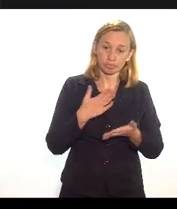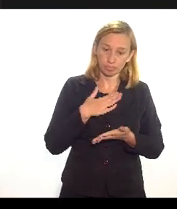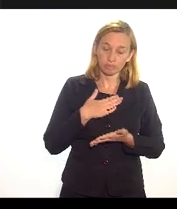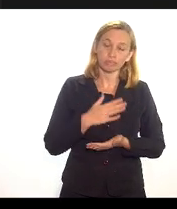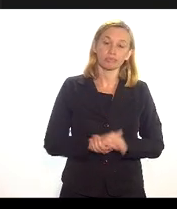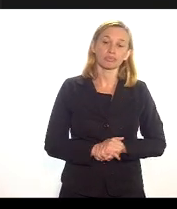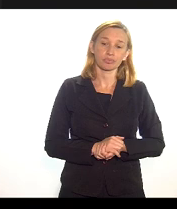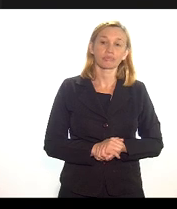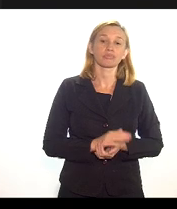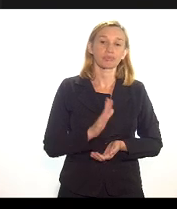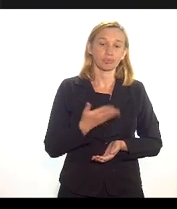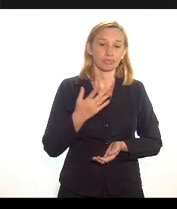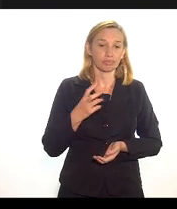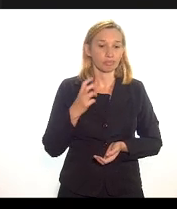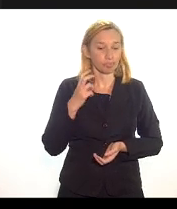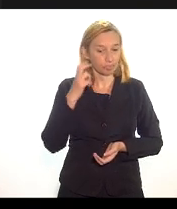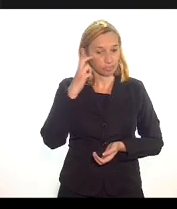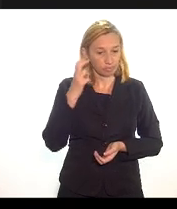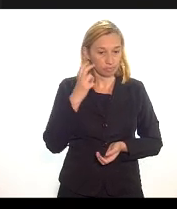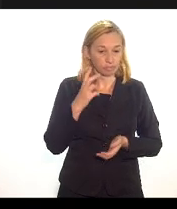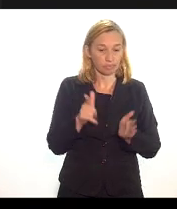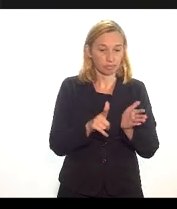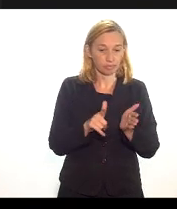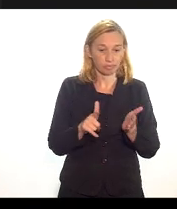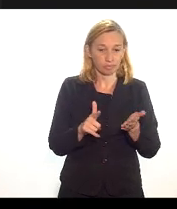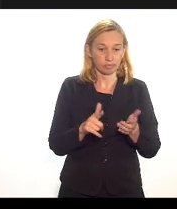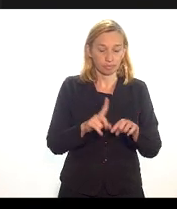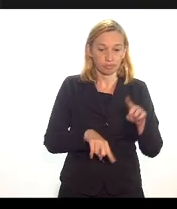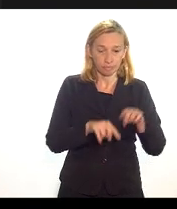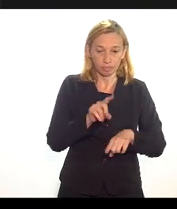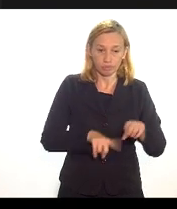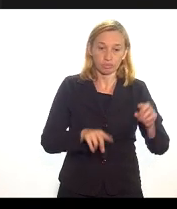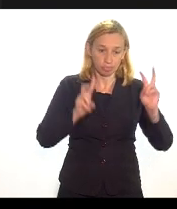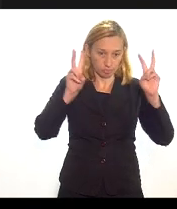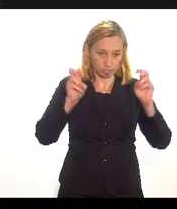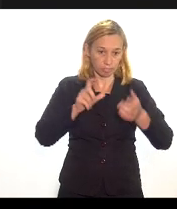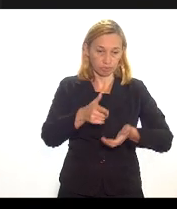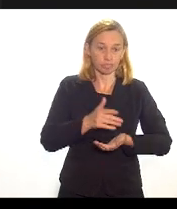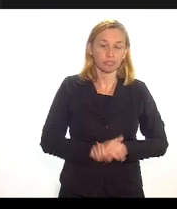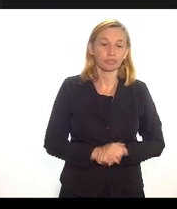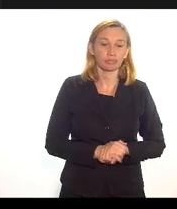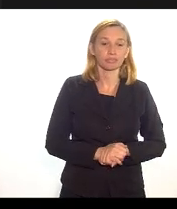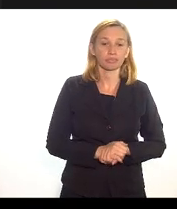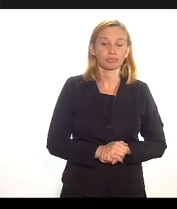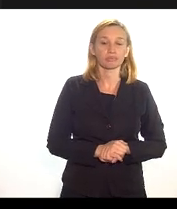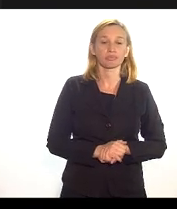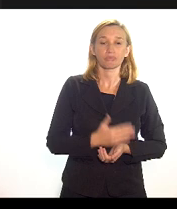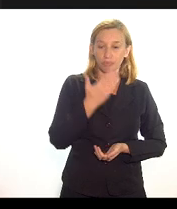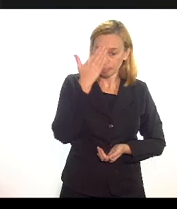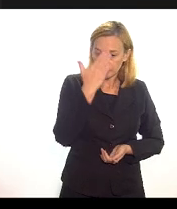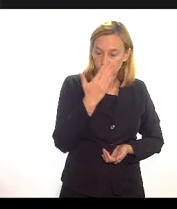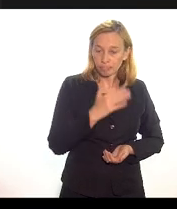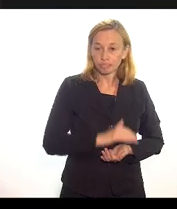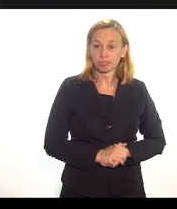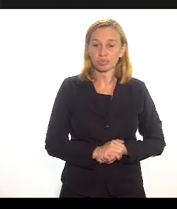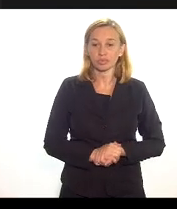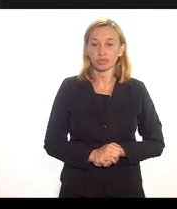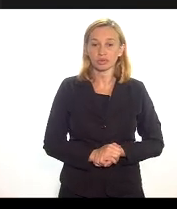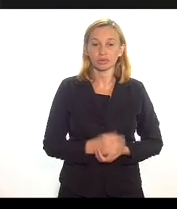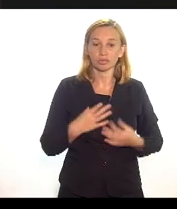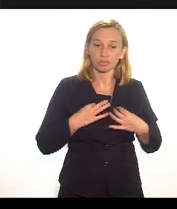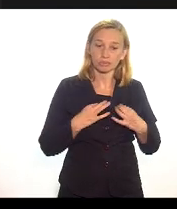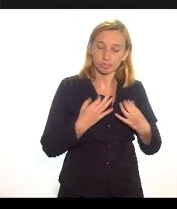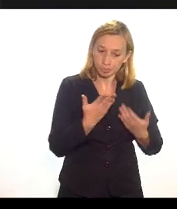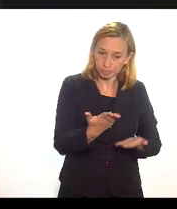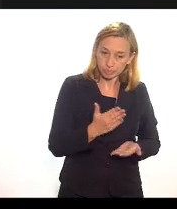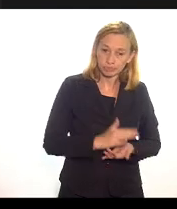e você já tem muito material sobre esse tema. Eu agradeço a disponibilidade, no ofício